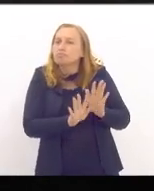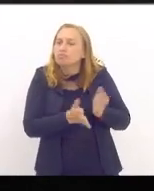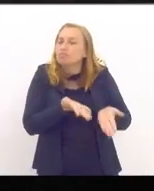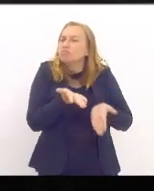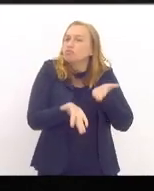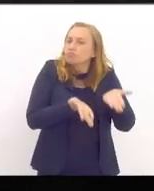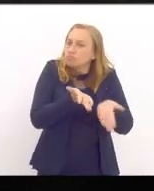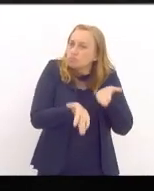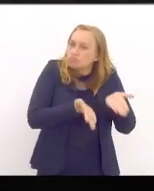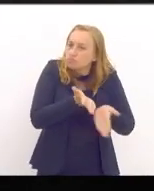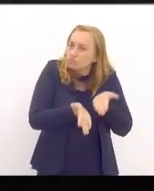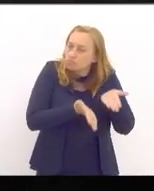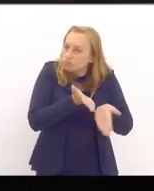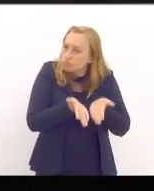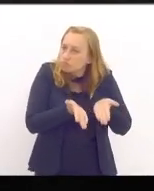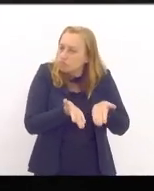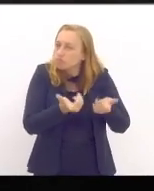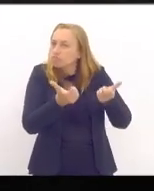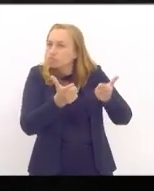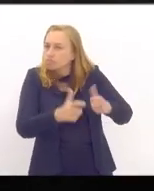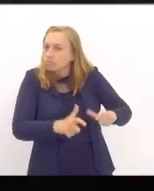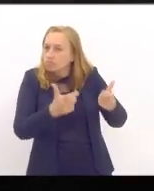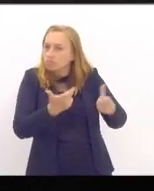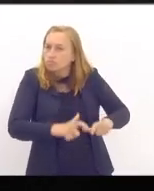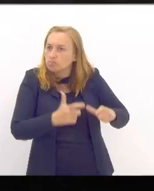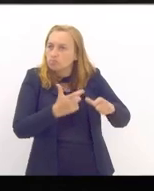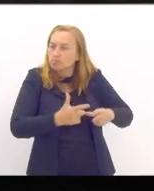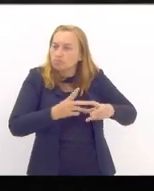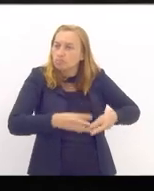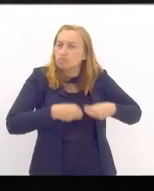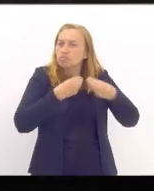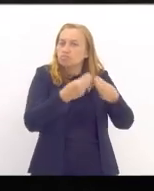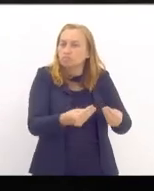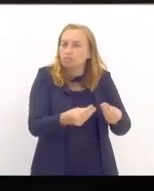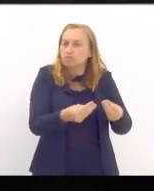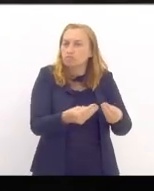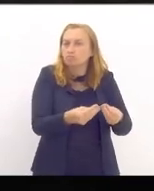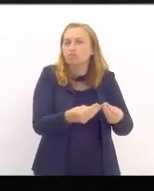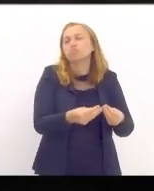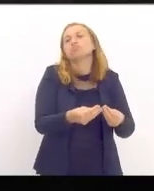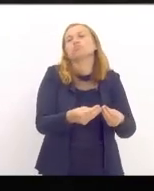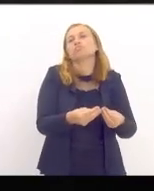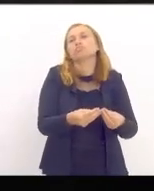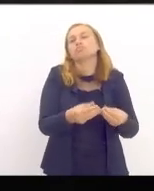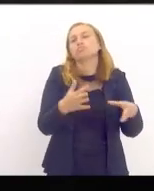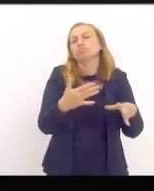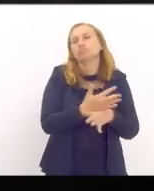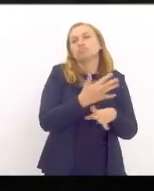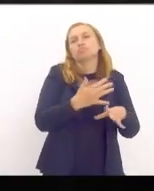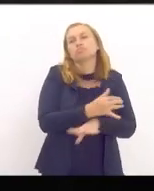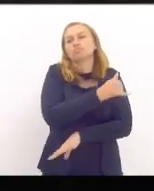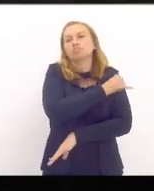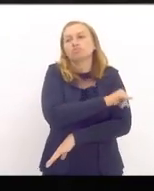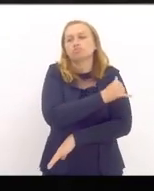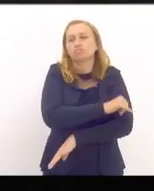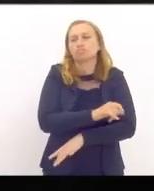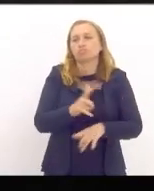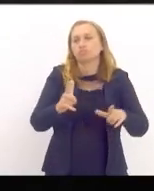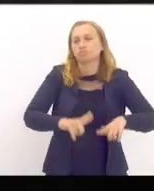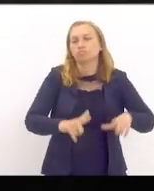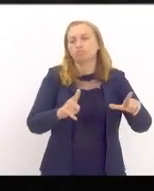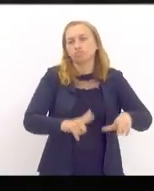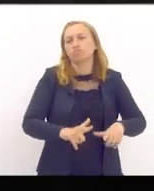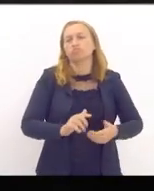urbanístico para aquele espaço e entregar para a cidade do Rio de Janeiro aquele